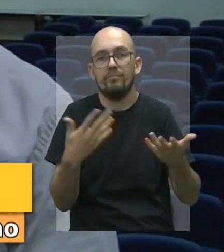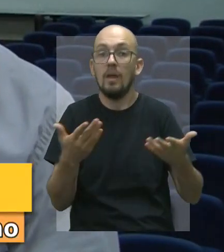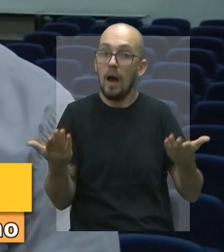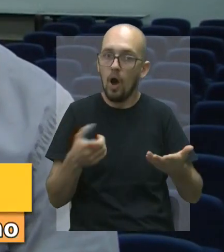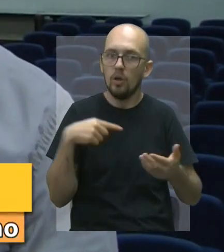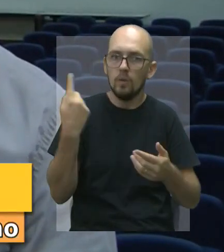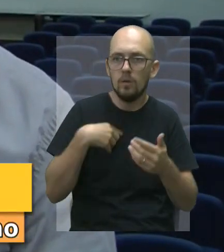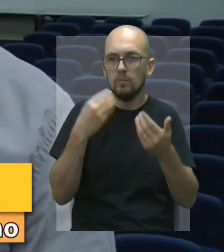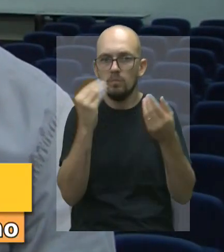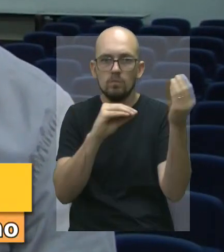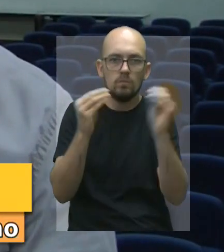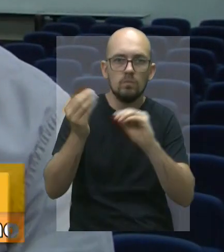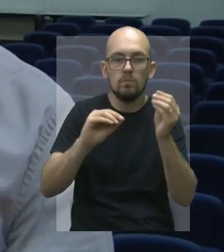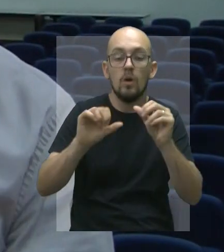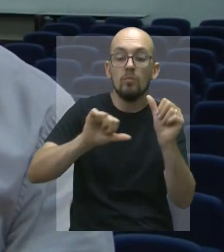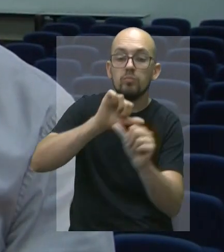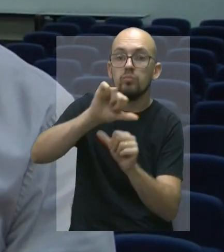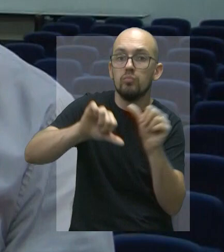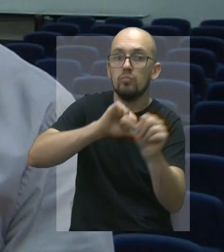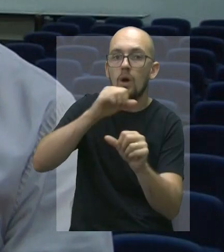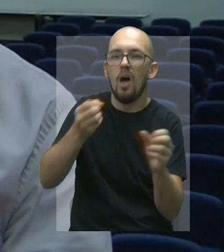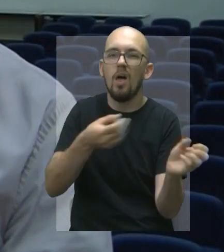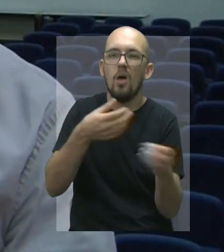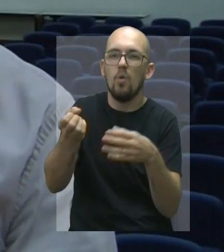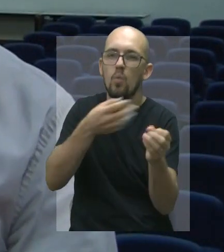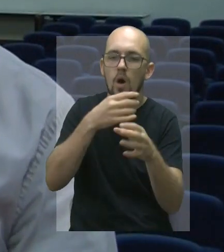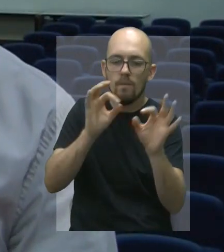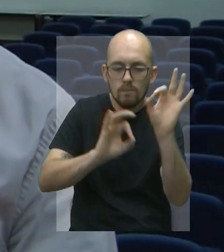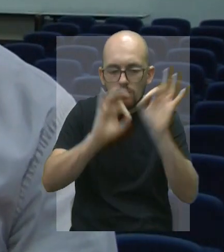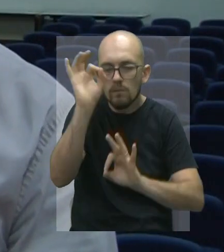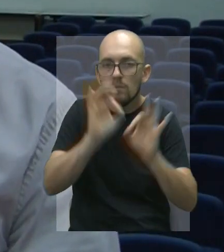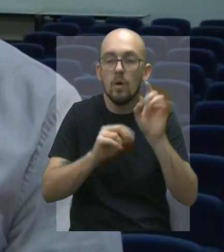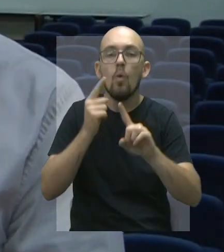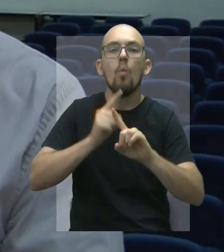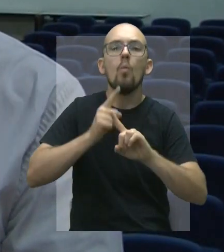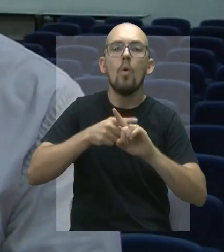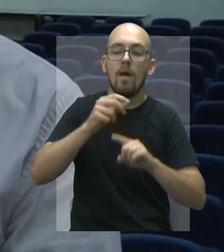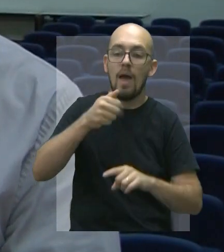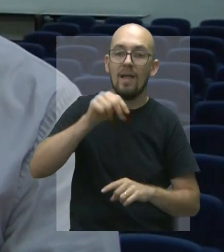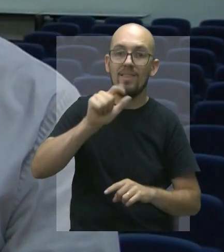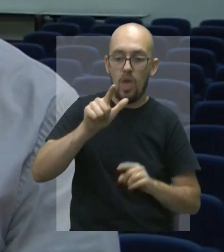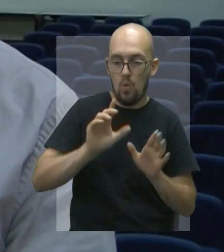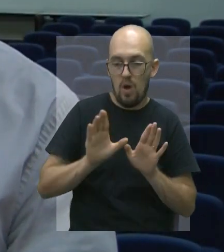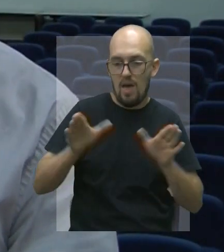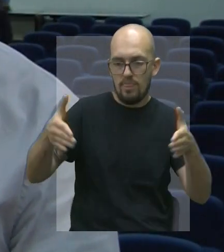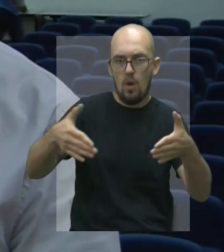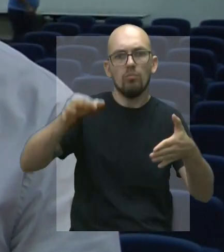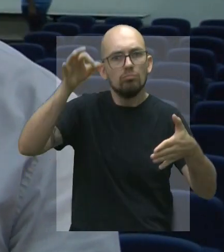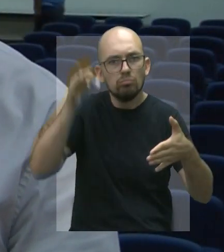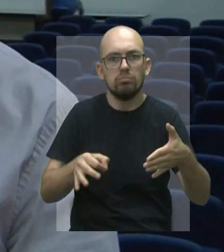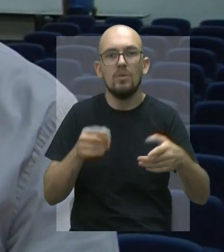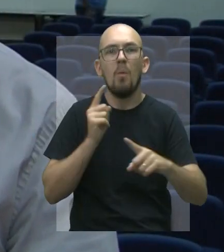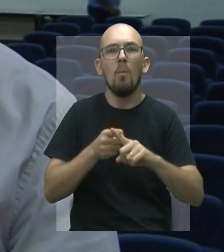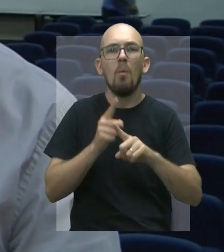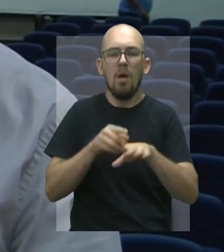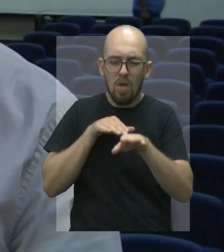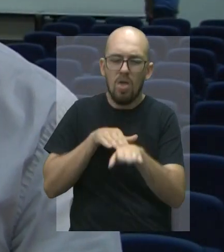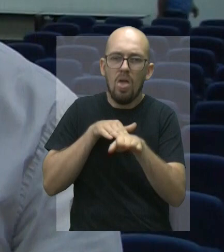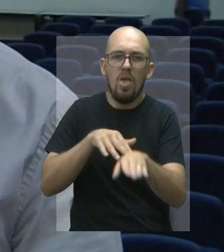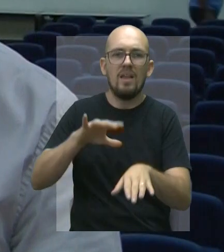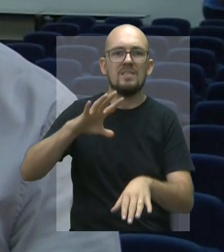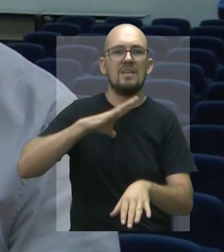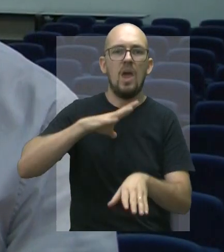atualizando e integrando, realmente fazendo com que o anel urbano cumpra o seu papel de desafogar o trânsito no